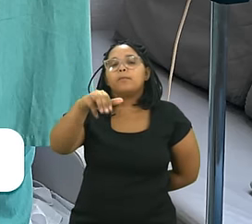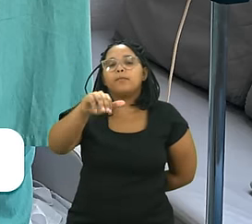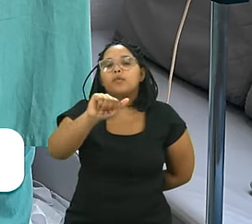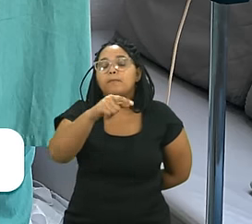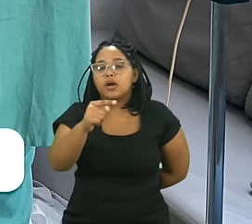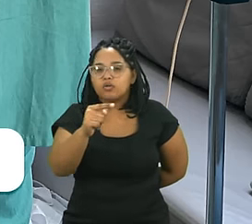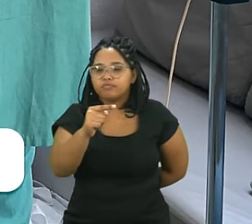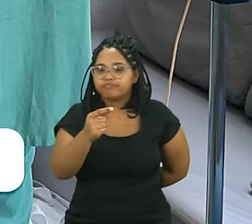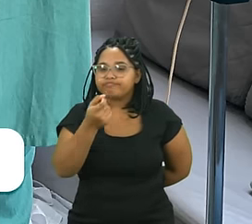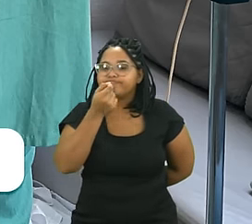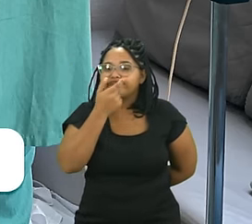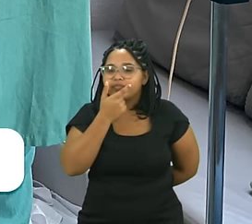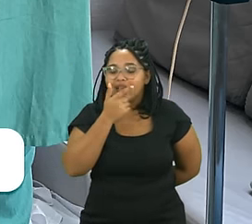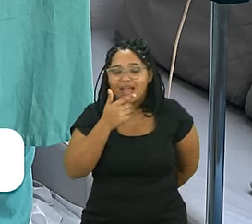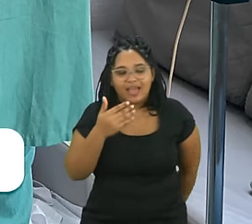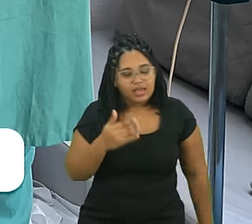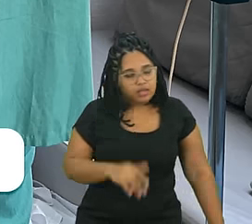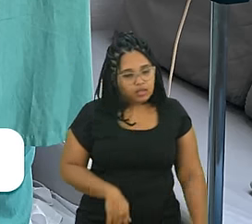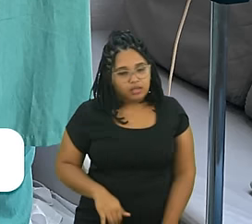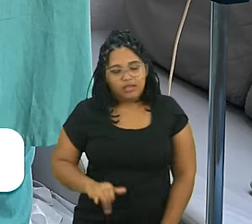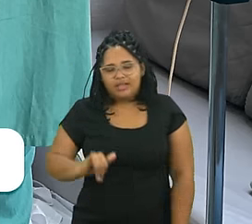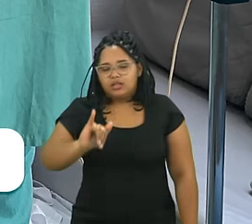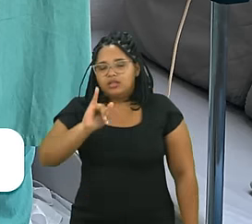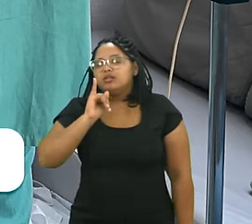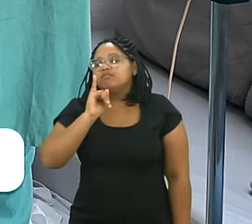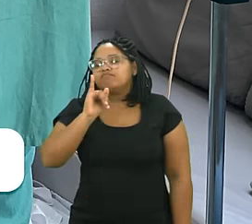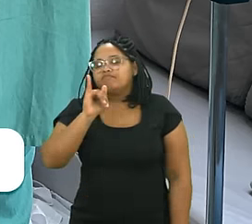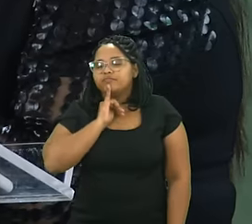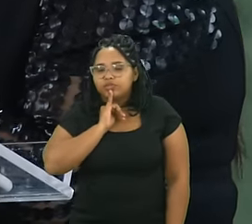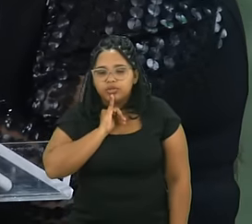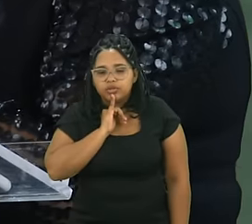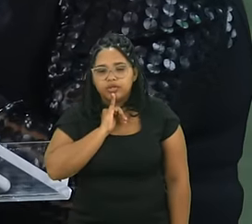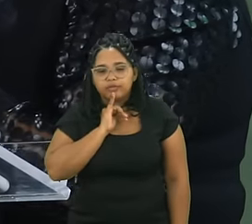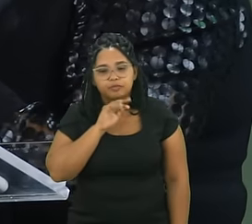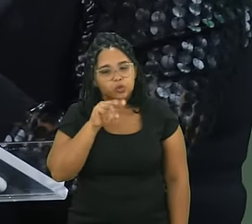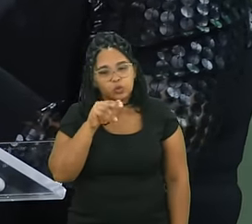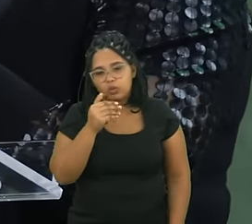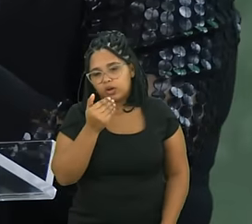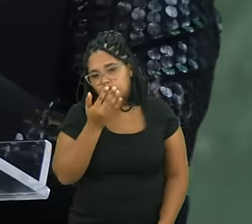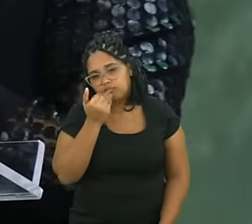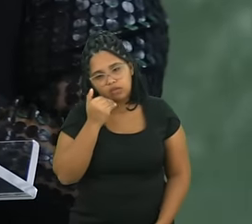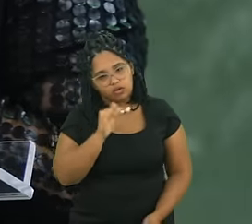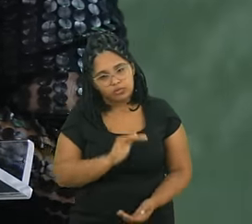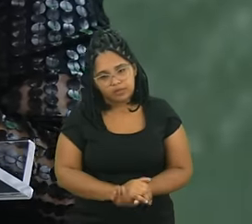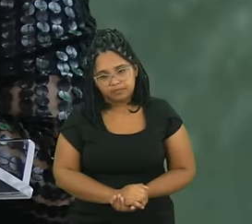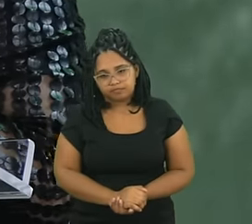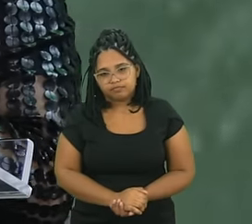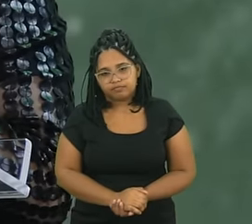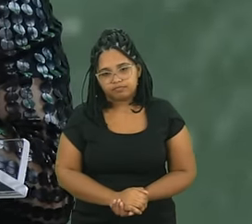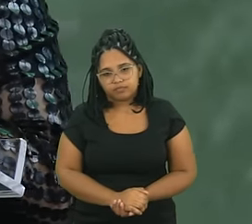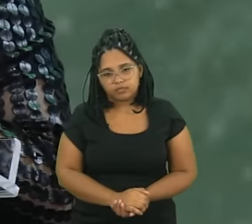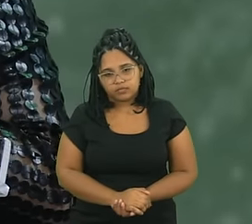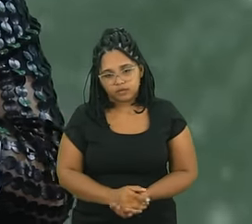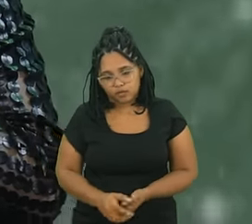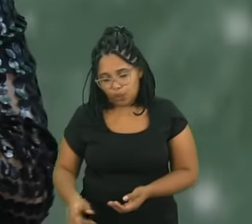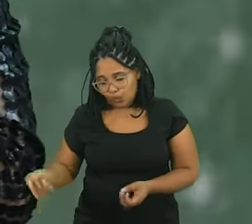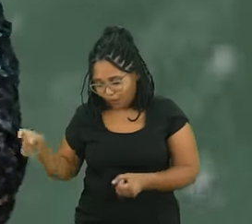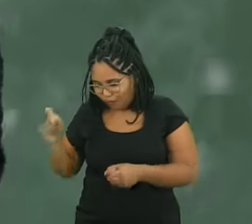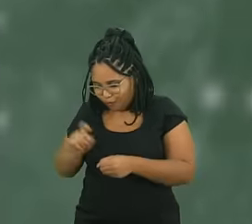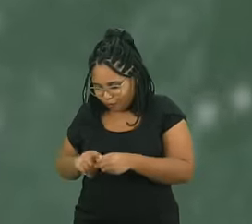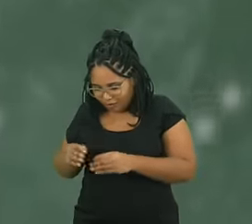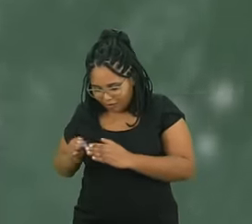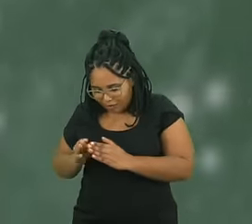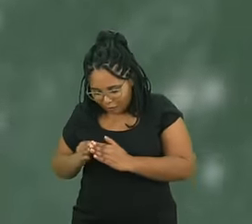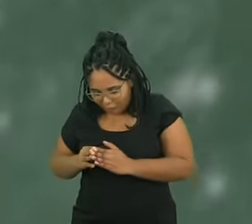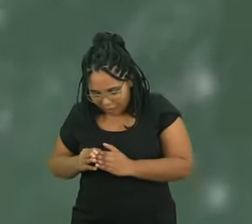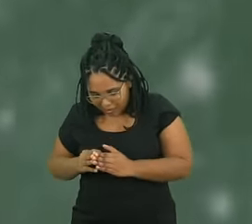Infelizmente, ele nunca mais vai comer. Eu fui para minha casa muito abatida. Falei: Senhor, o Senhor está